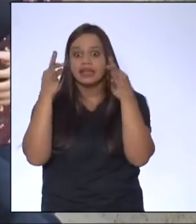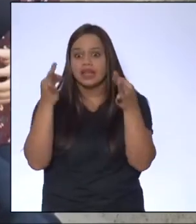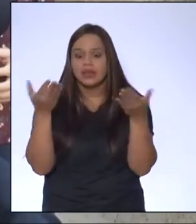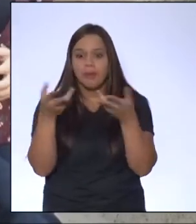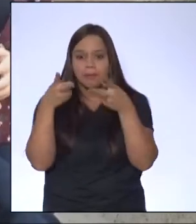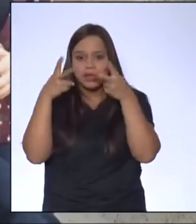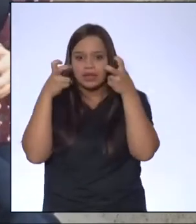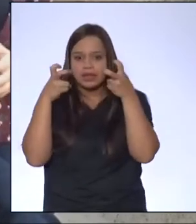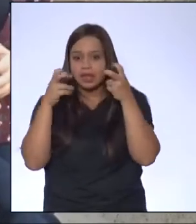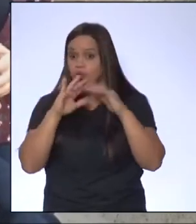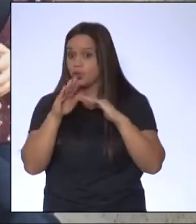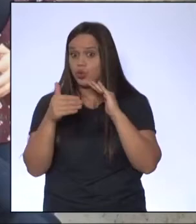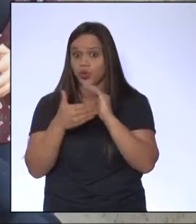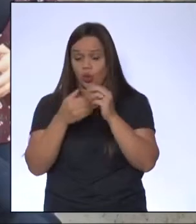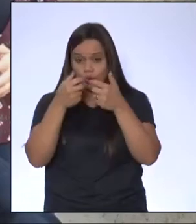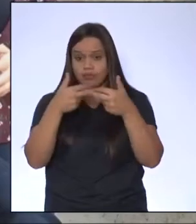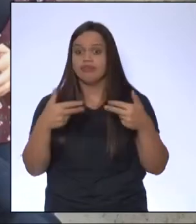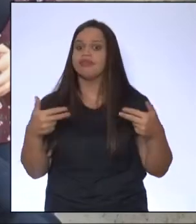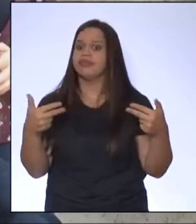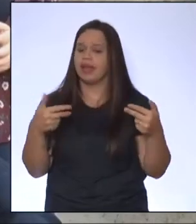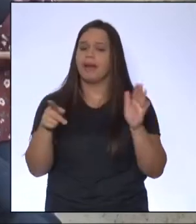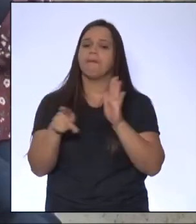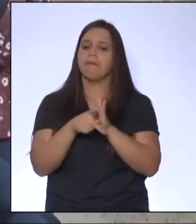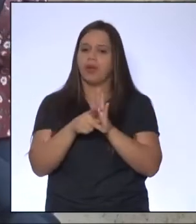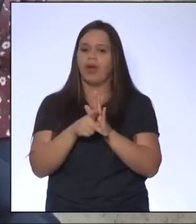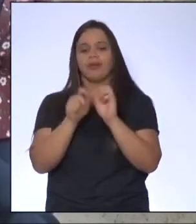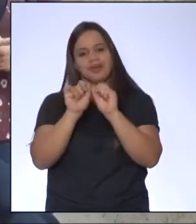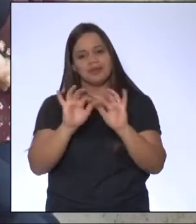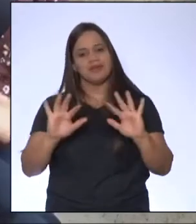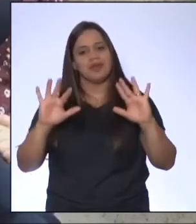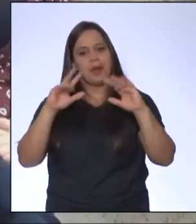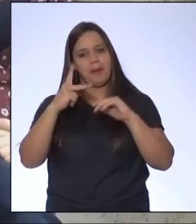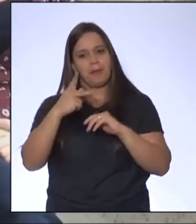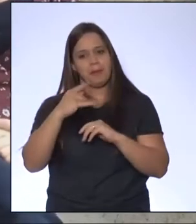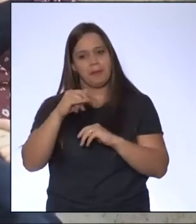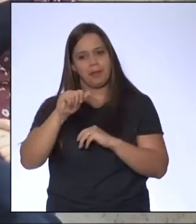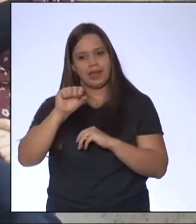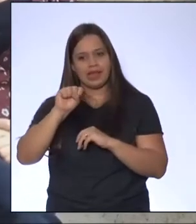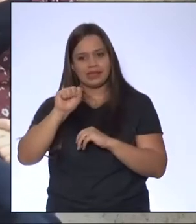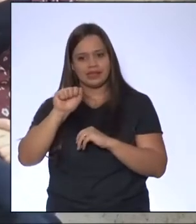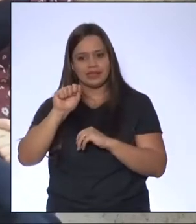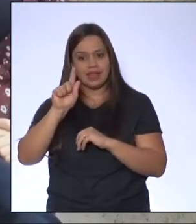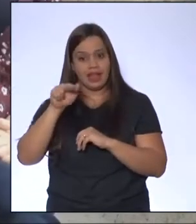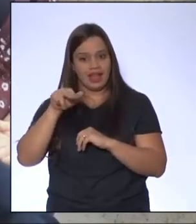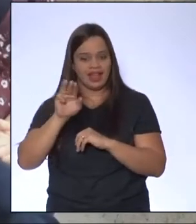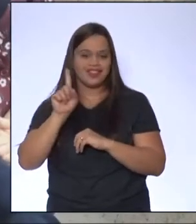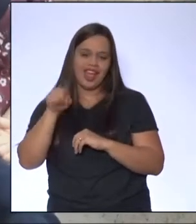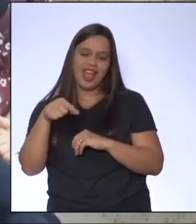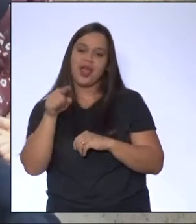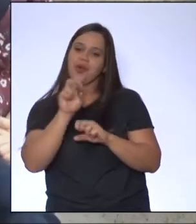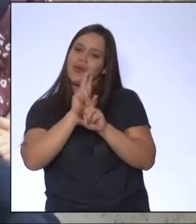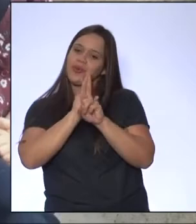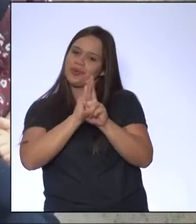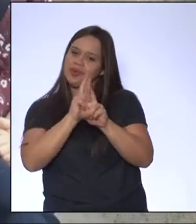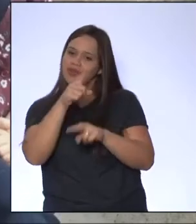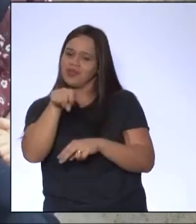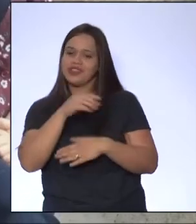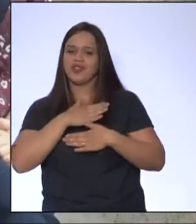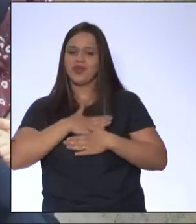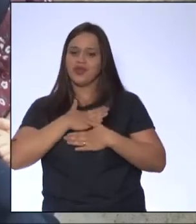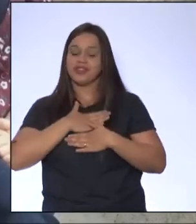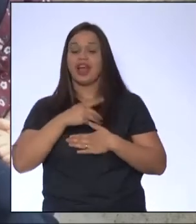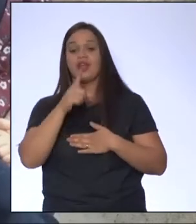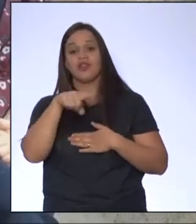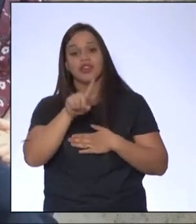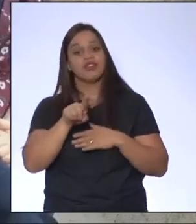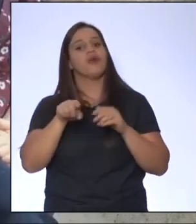esses elementos fazem parte da paisagem. É isso? Espero que vocês tenham gostado. Vocês ainda vão poder exercitar a